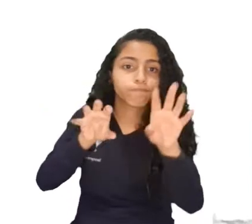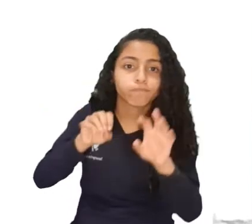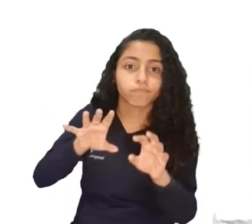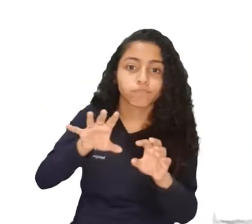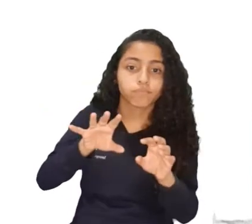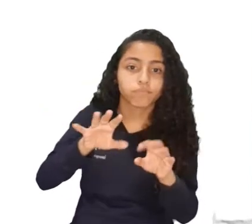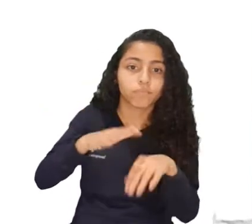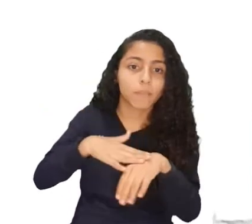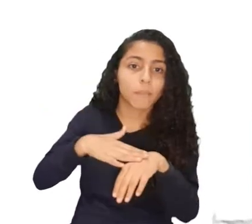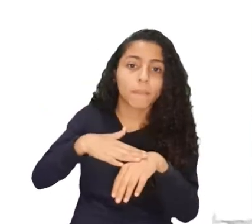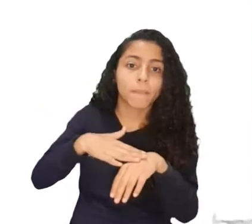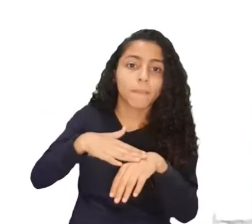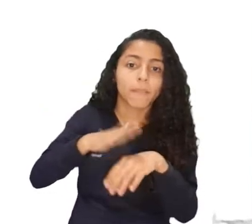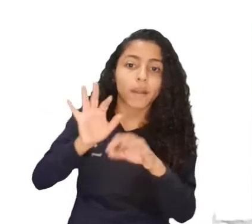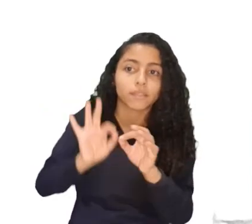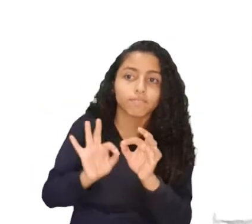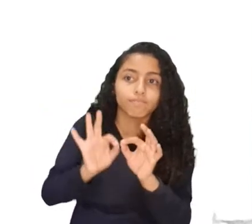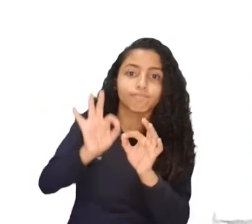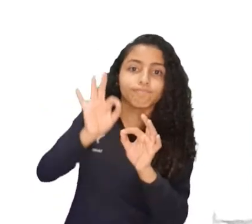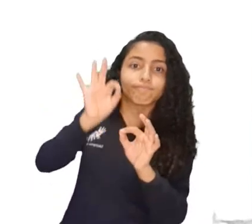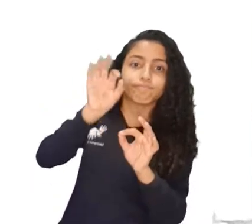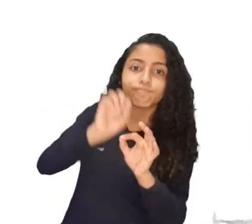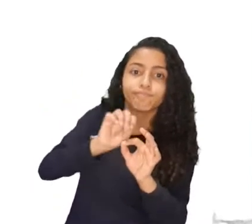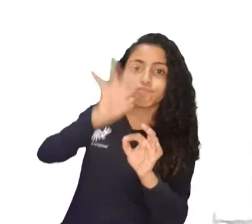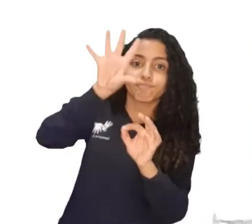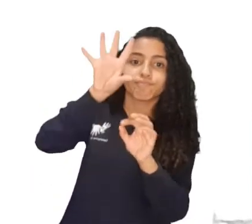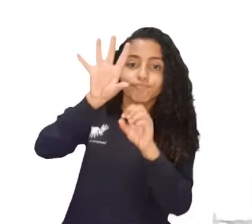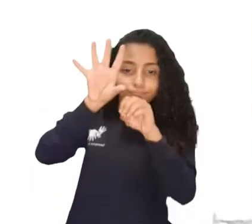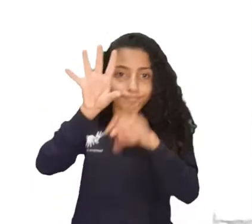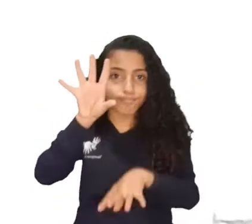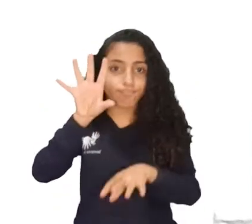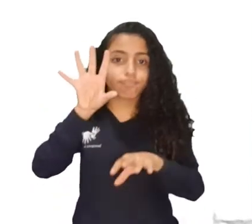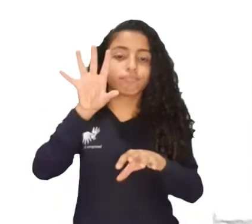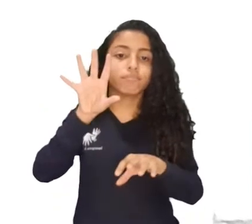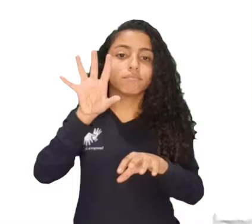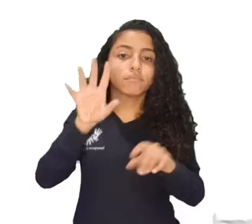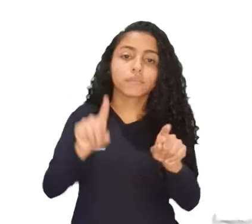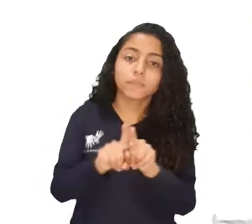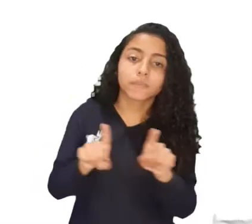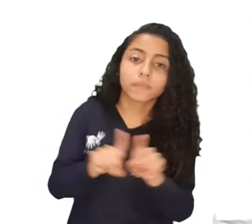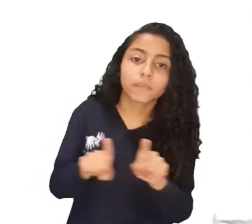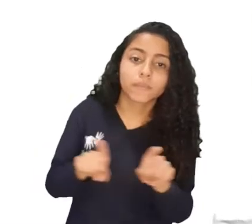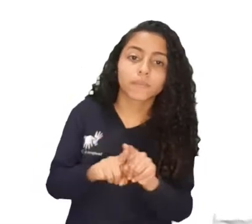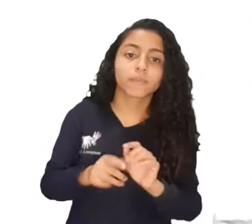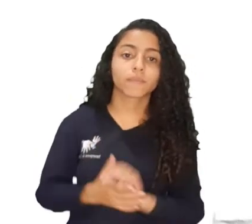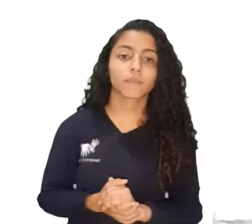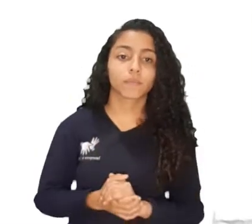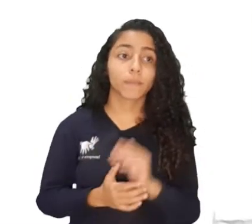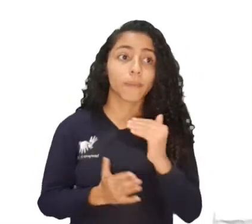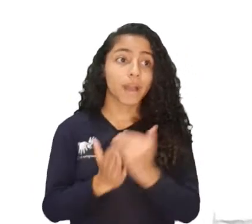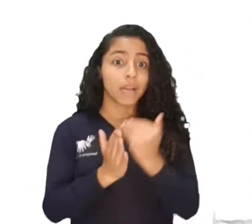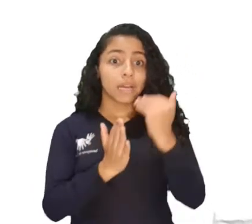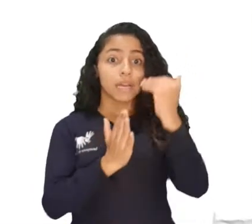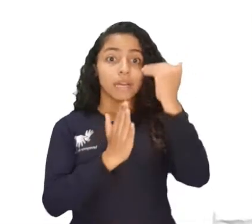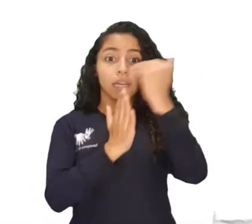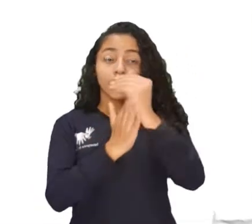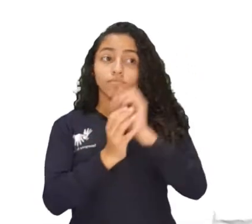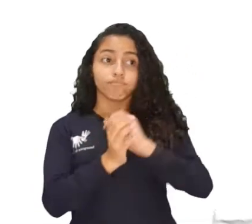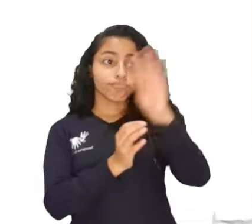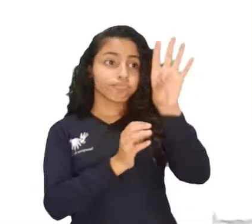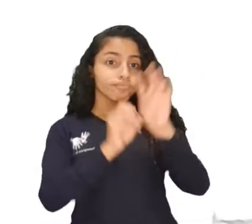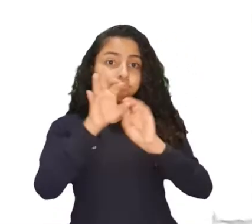às maiores latitudes, e migrando em direção às altas altitudes e às